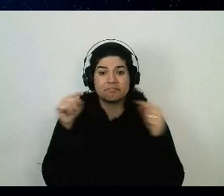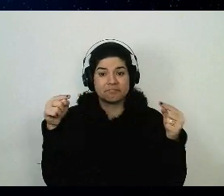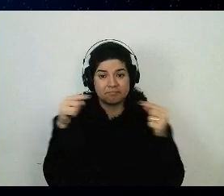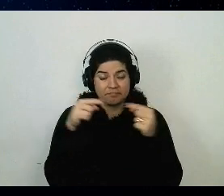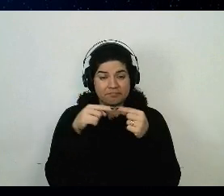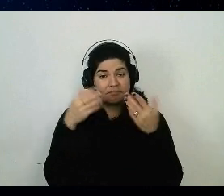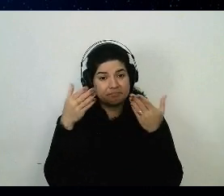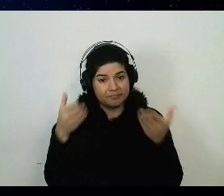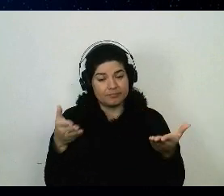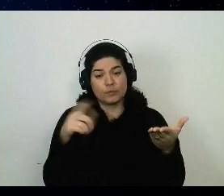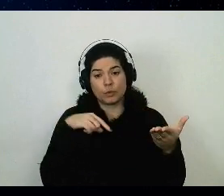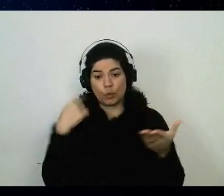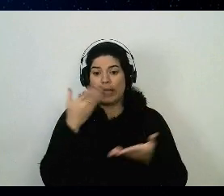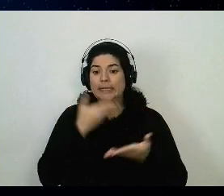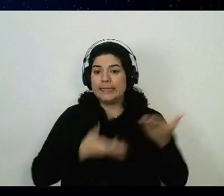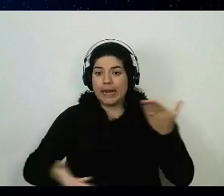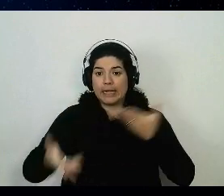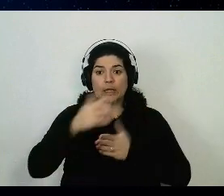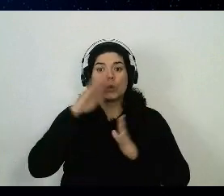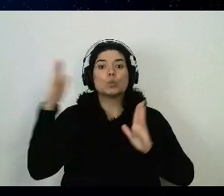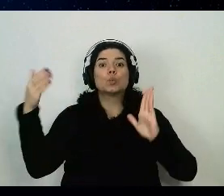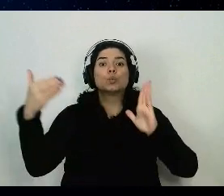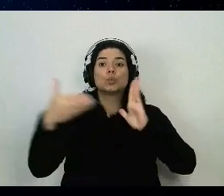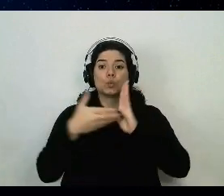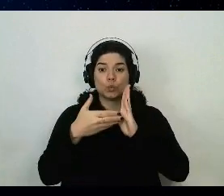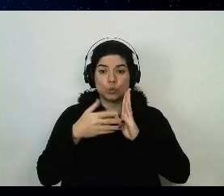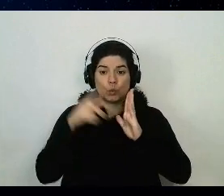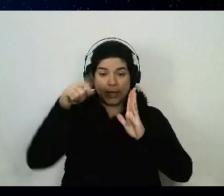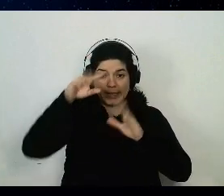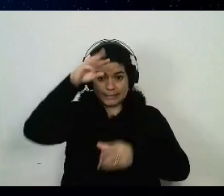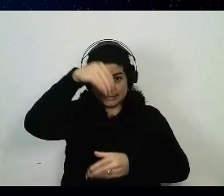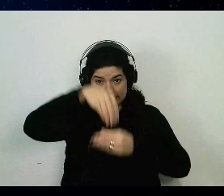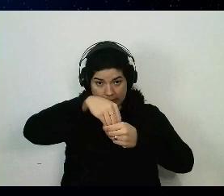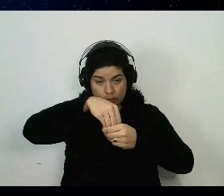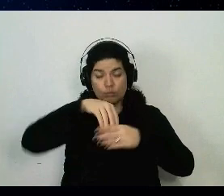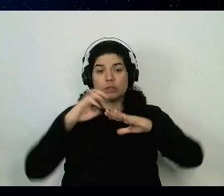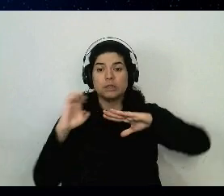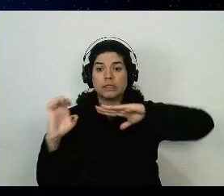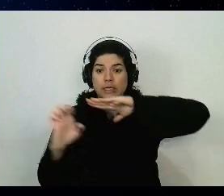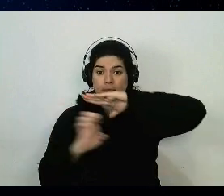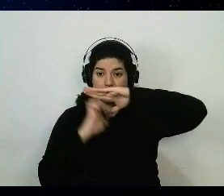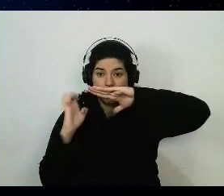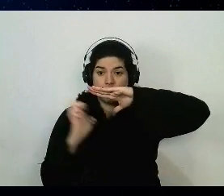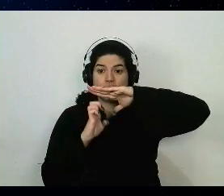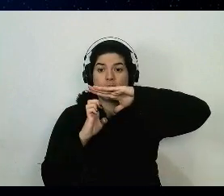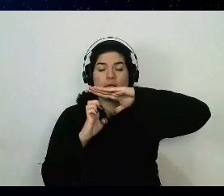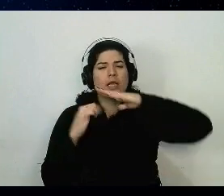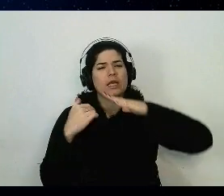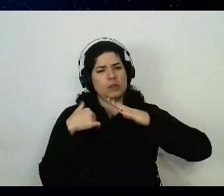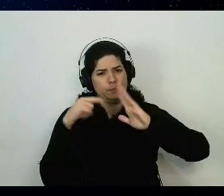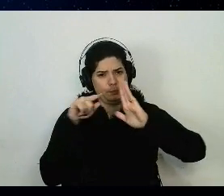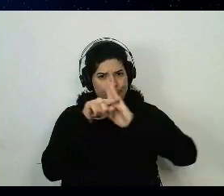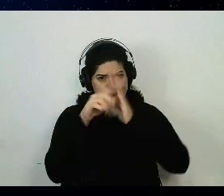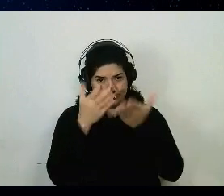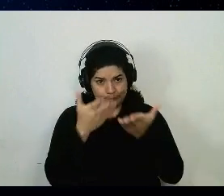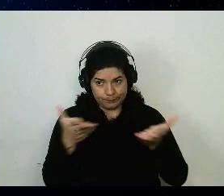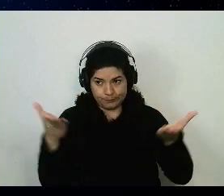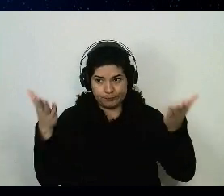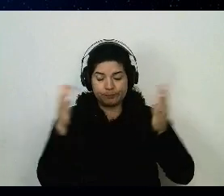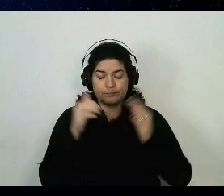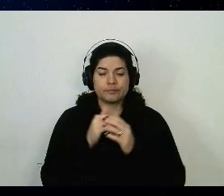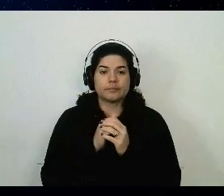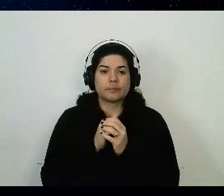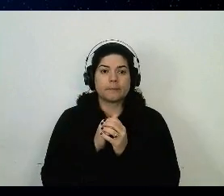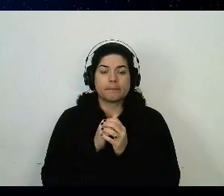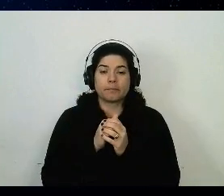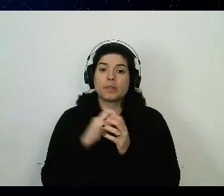toda a interação em relação dentro da organização, e aí eu pergunto para vocês, e uma das grandes dores